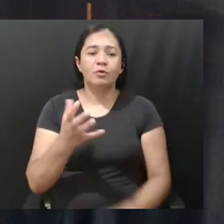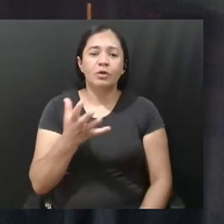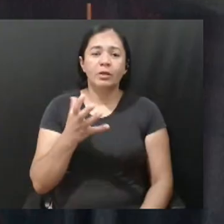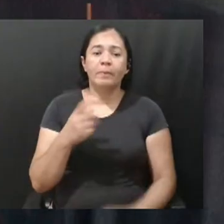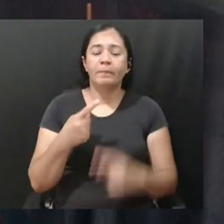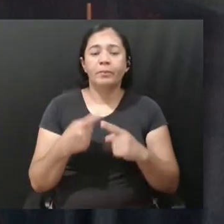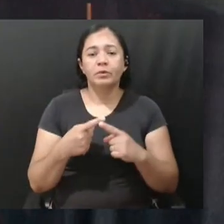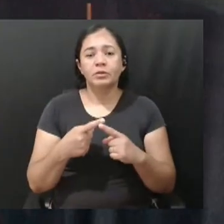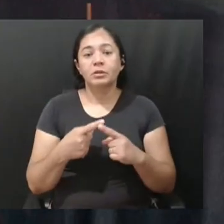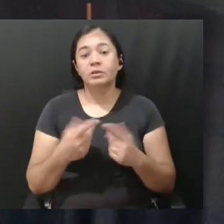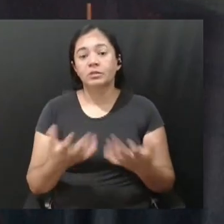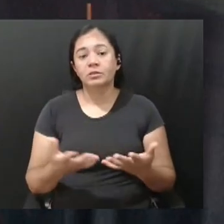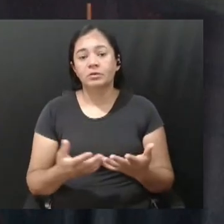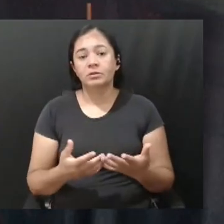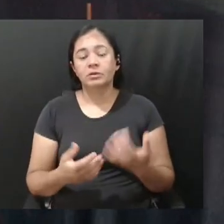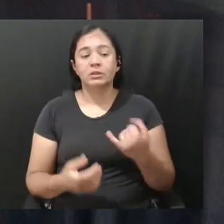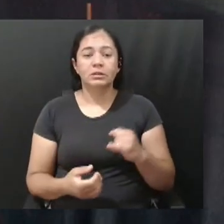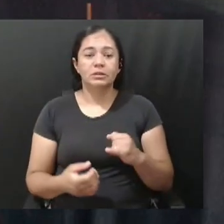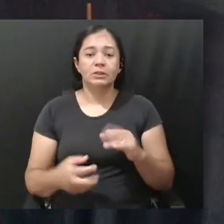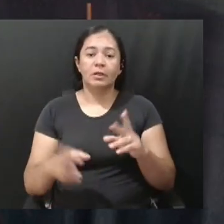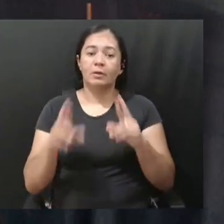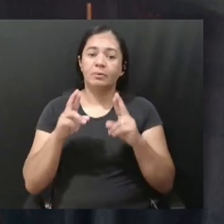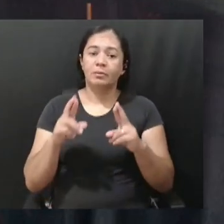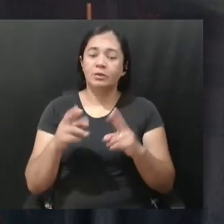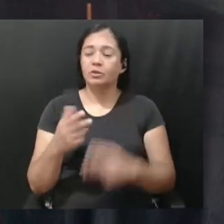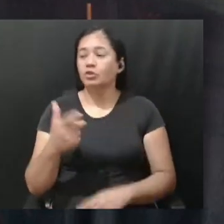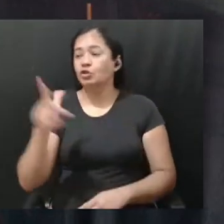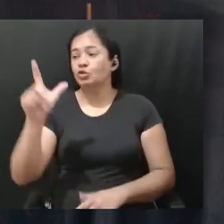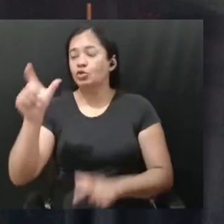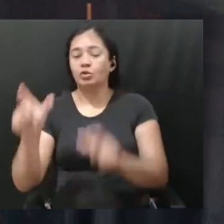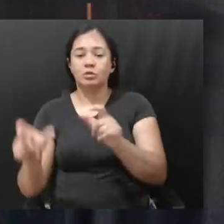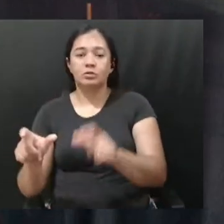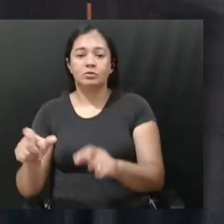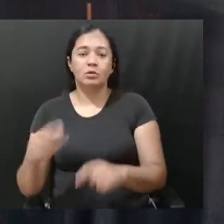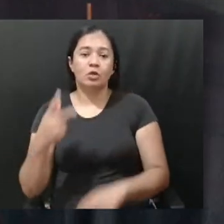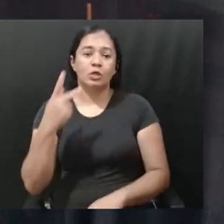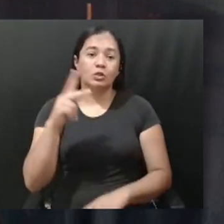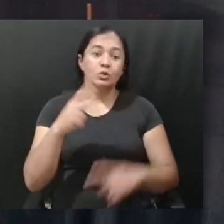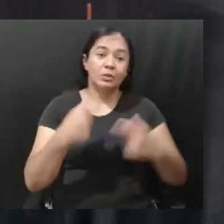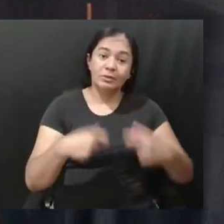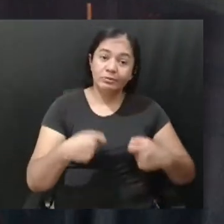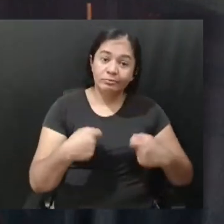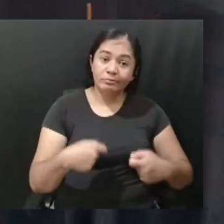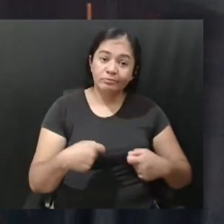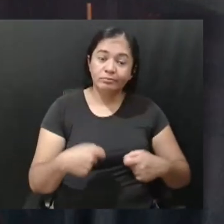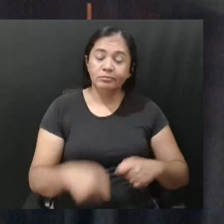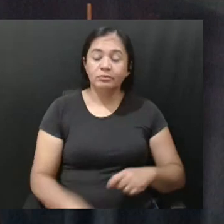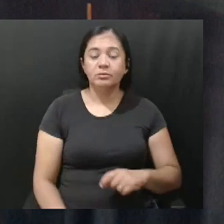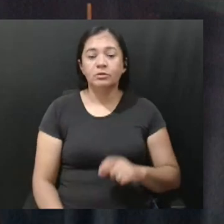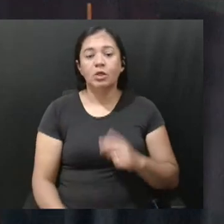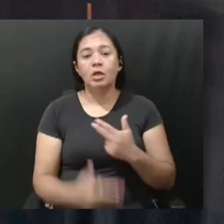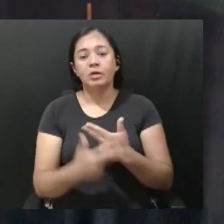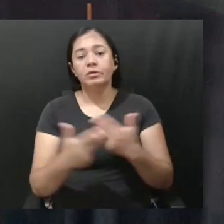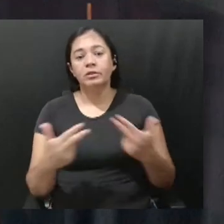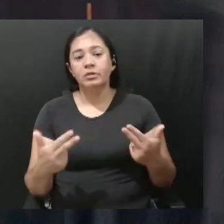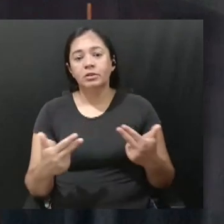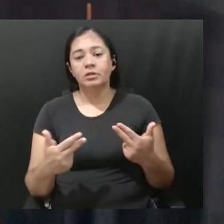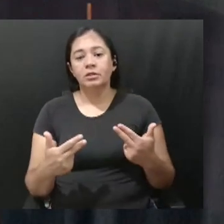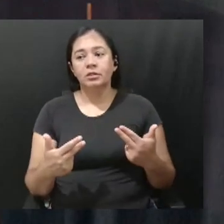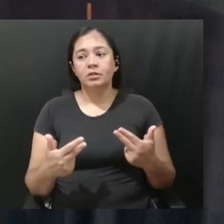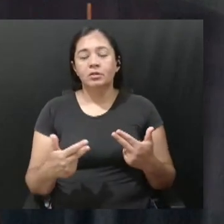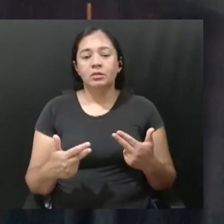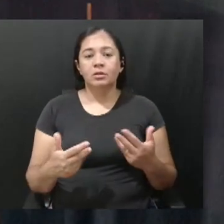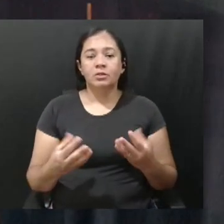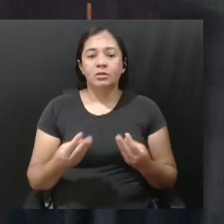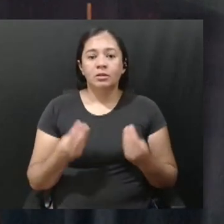com as expectativas dos outros, se tem a ver com demandas suas, o que que são essas coisas que acabaram ficando